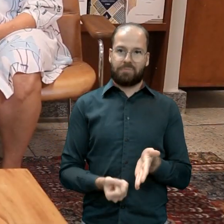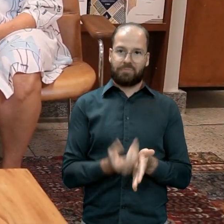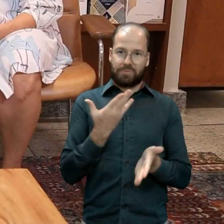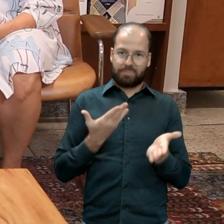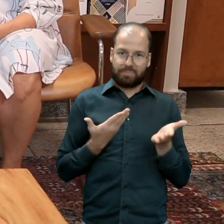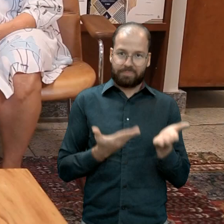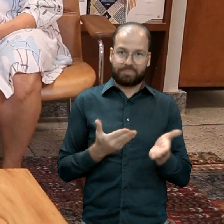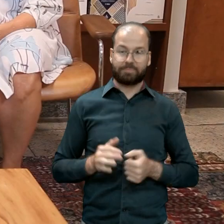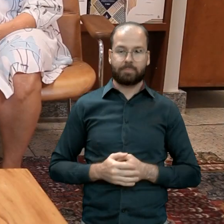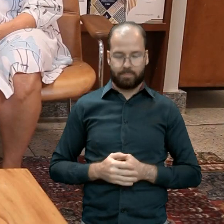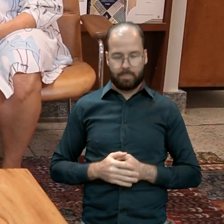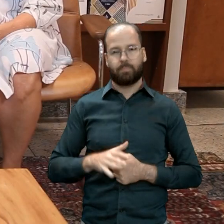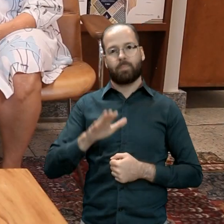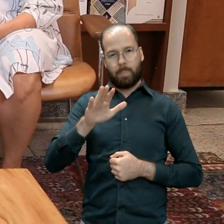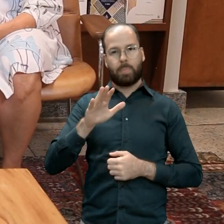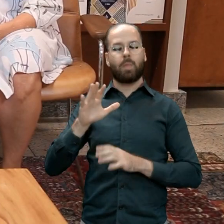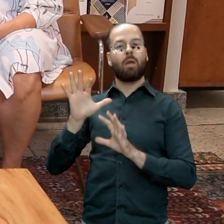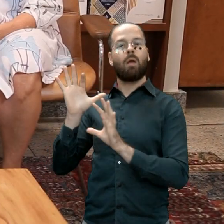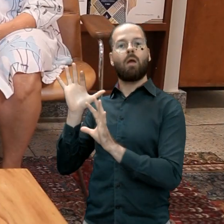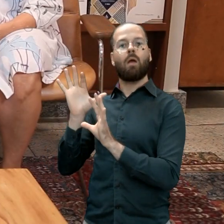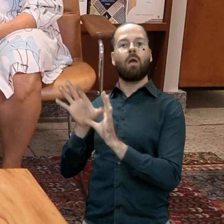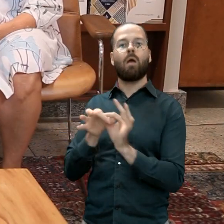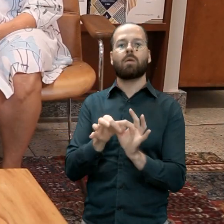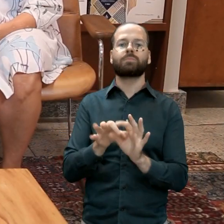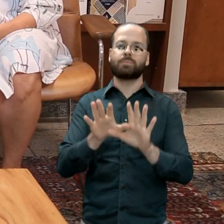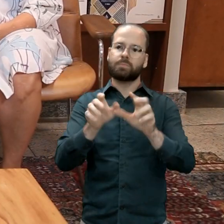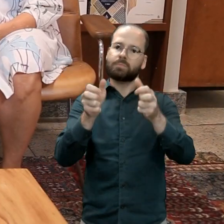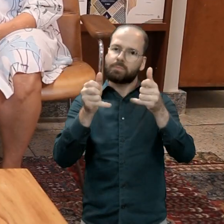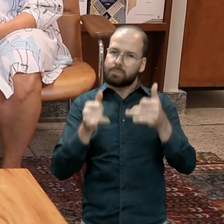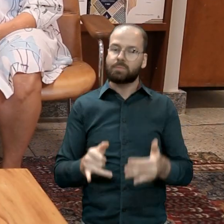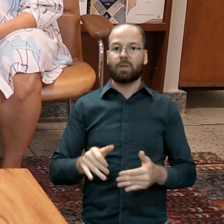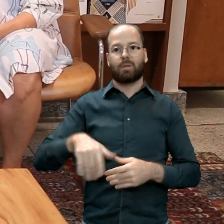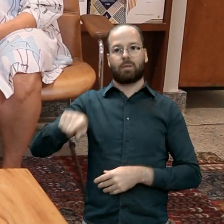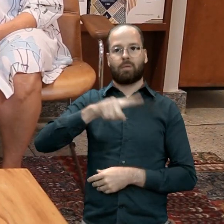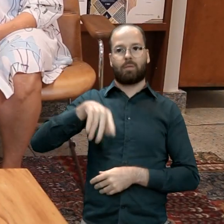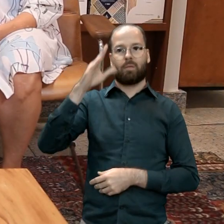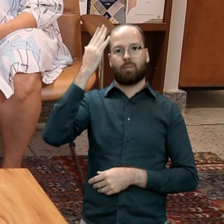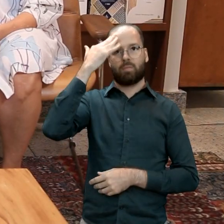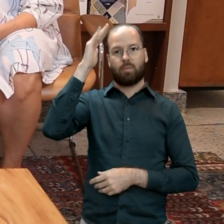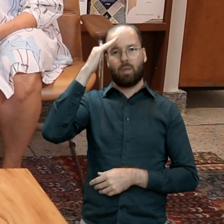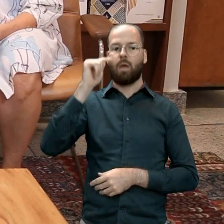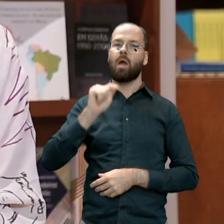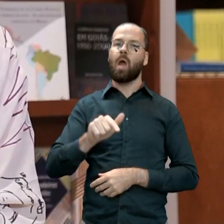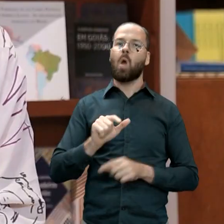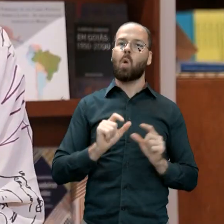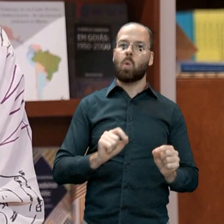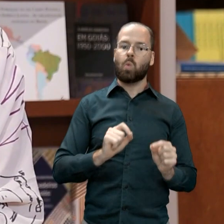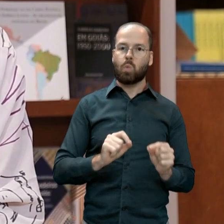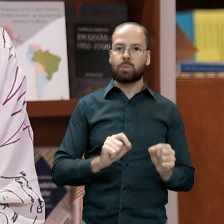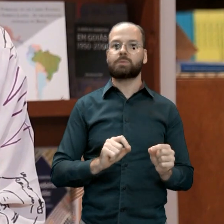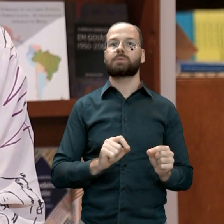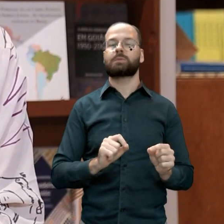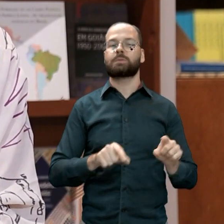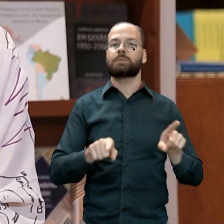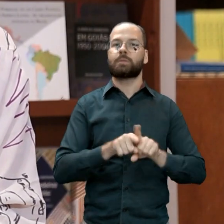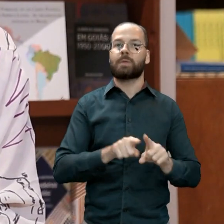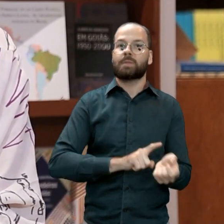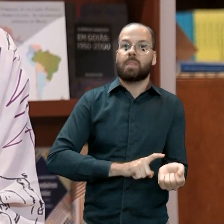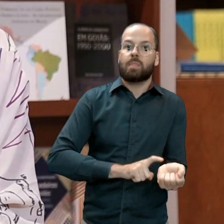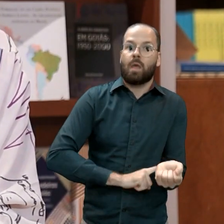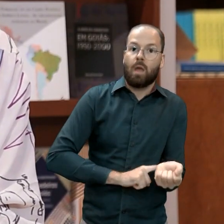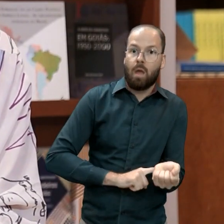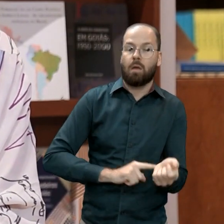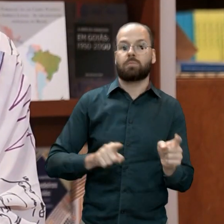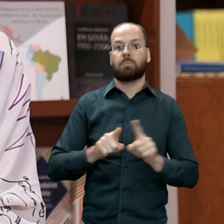começar contextualizando essa obra, de que se trata ela, né? Tensões e desestabilizações. Nós temos hoje no